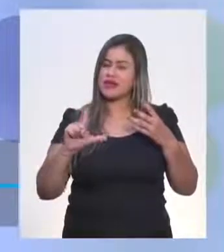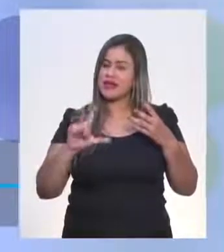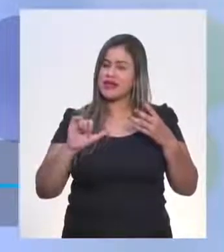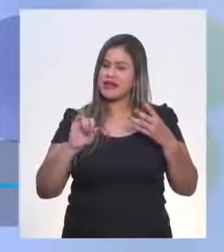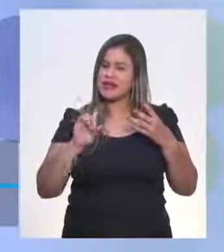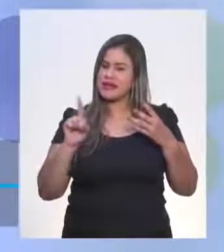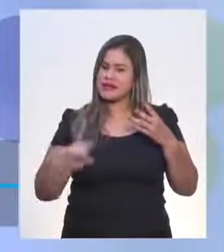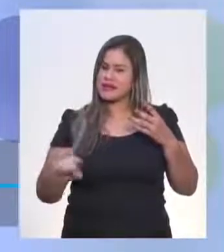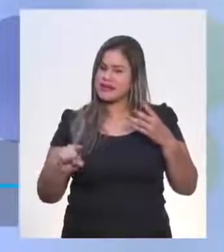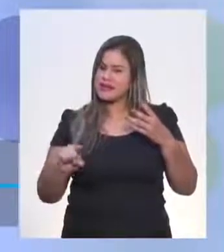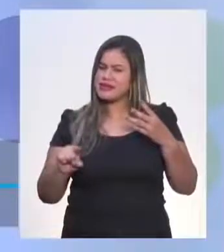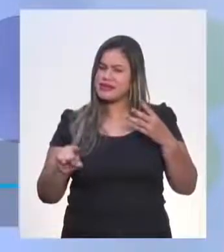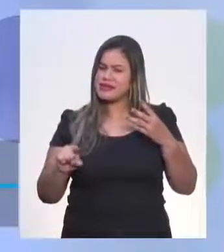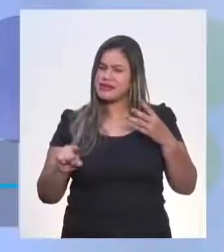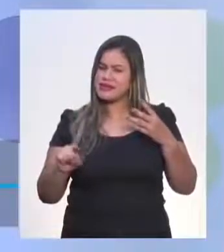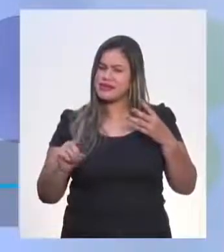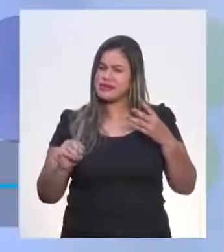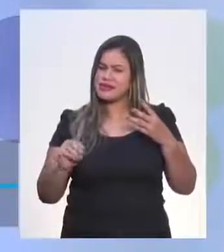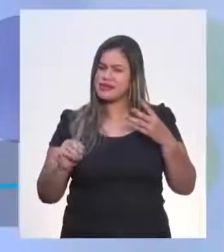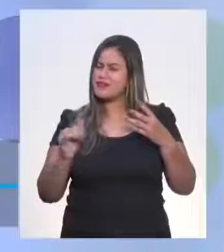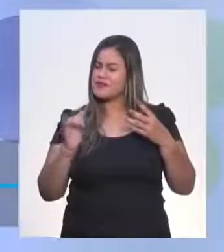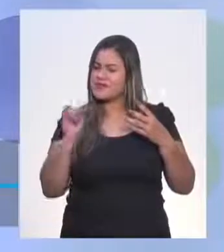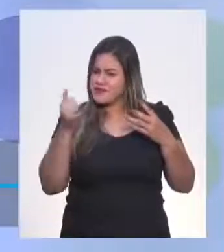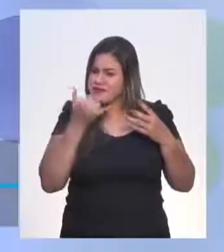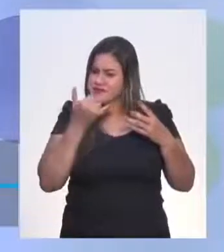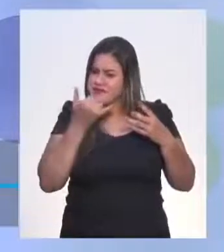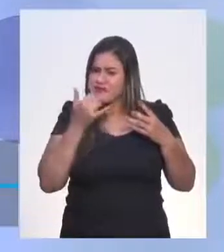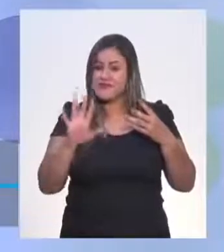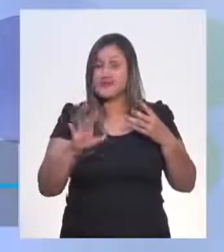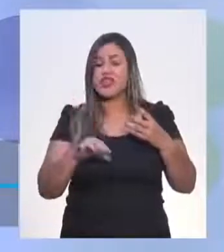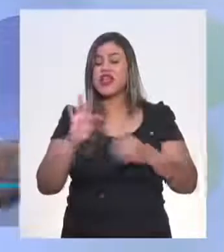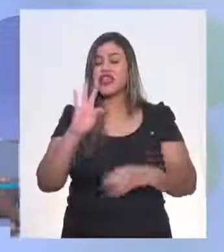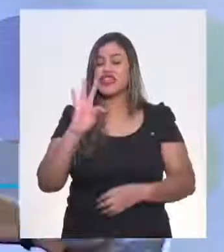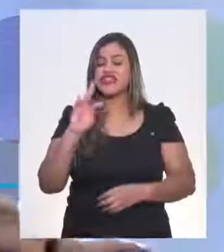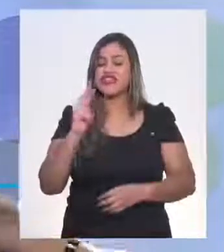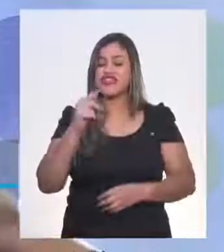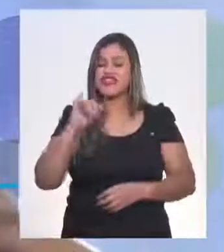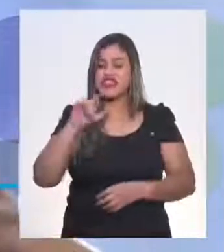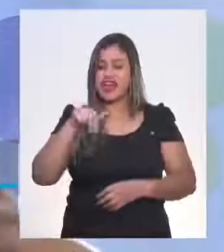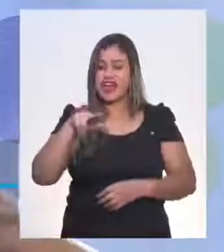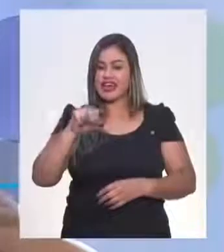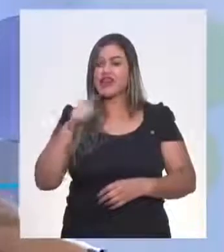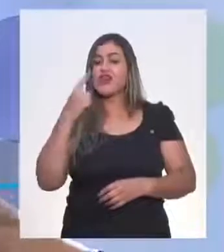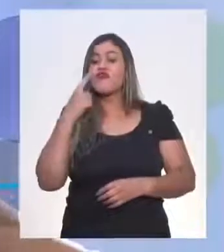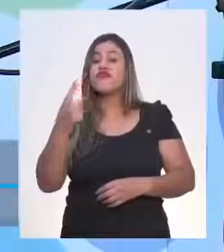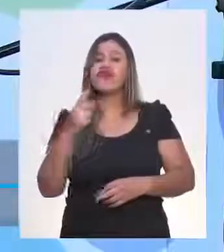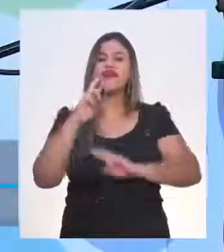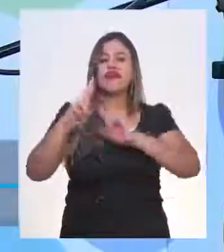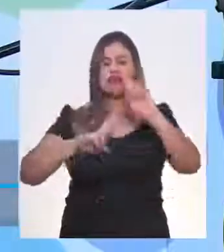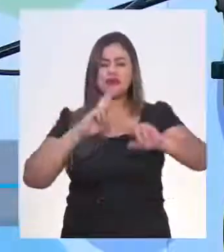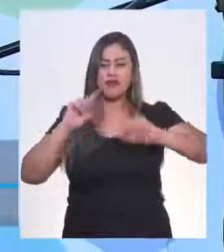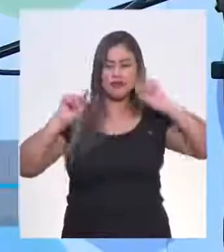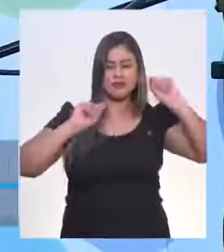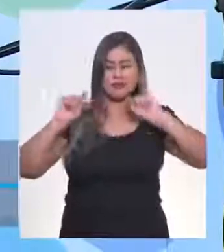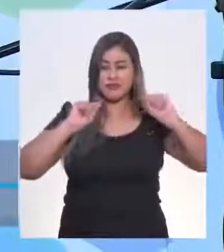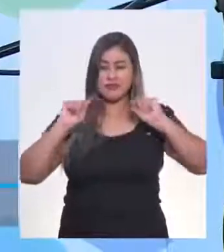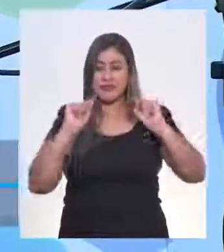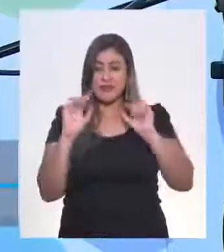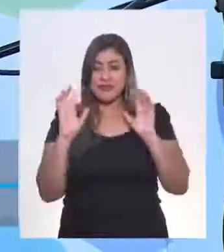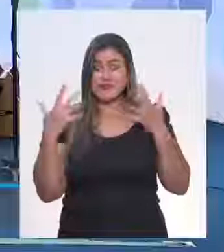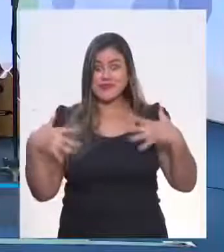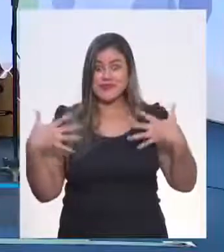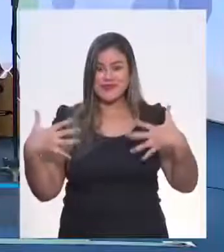uma e com isso se eu disse errado desculpa pro Thiaguinho vamos ver qual que tá certo a resposta vamos lá